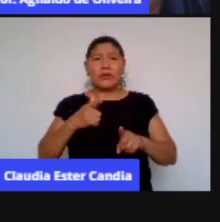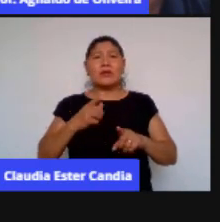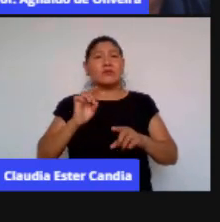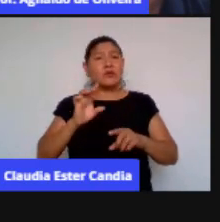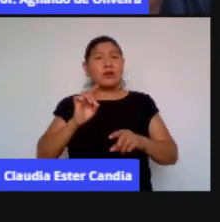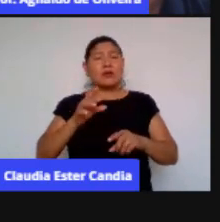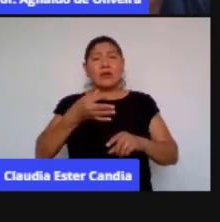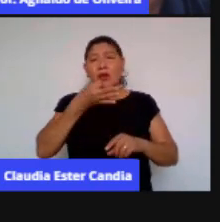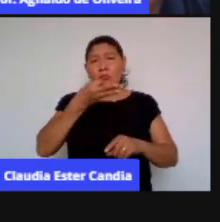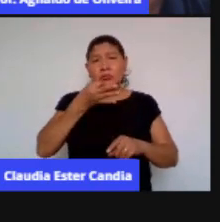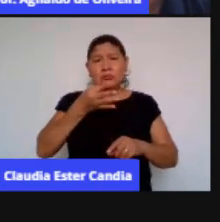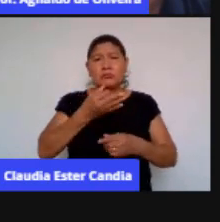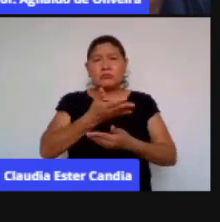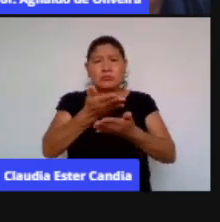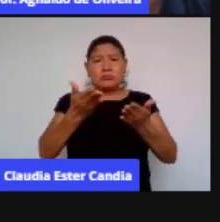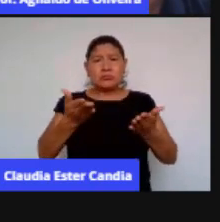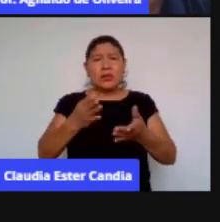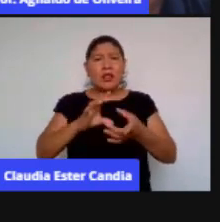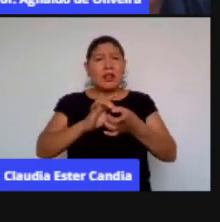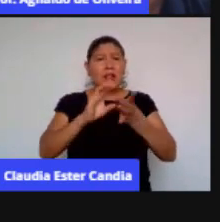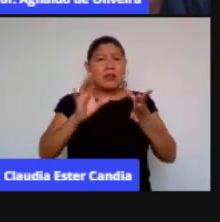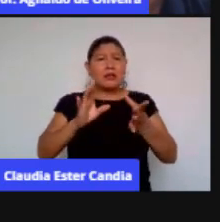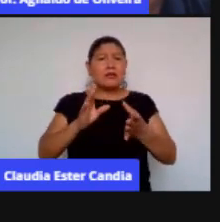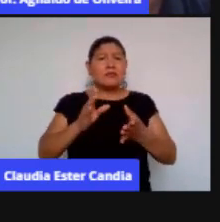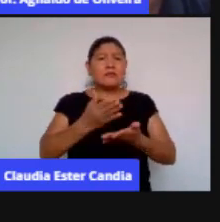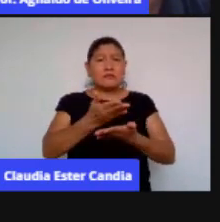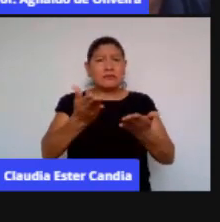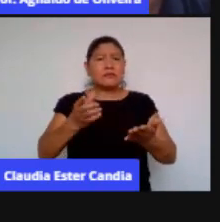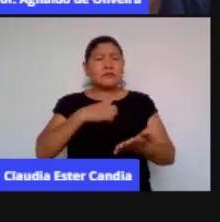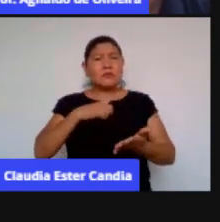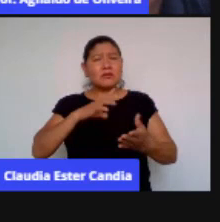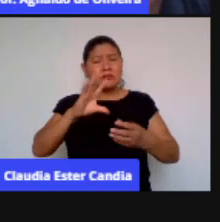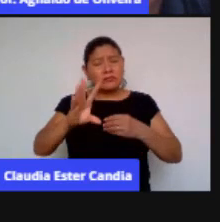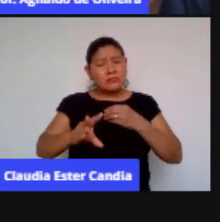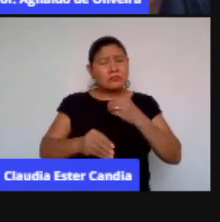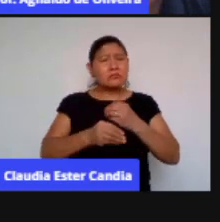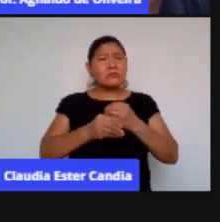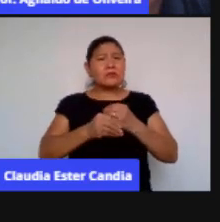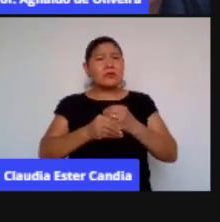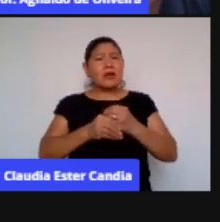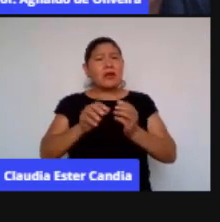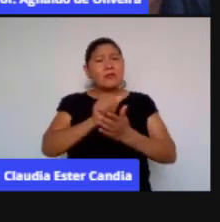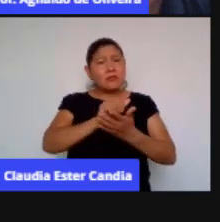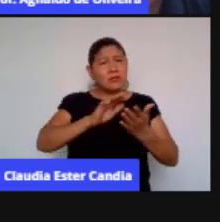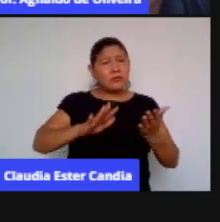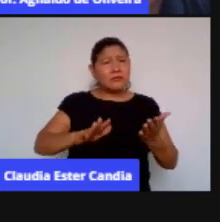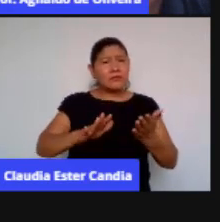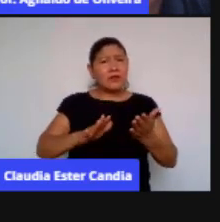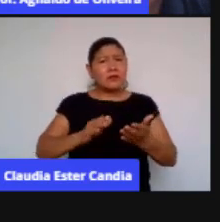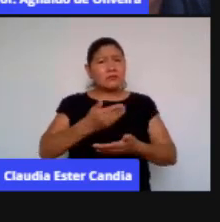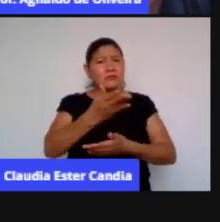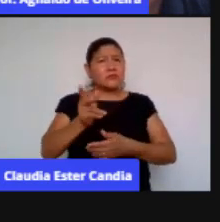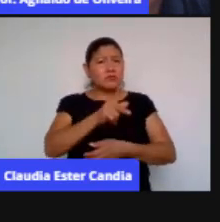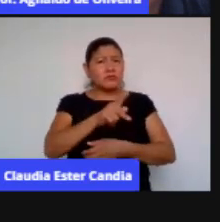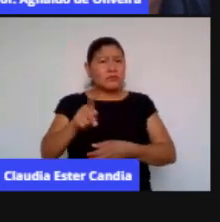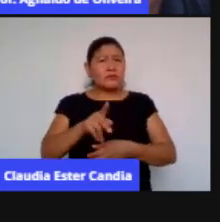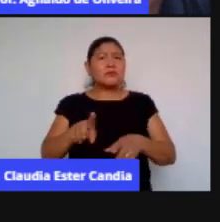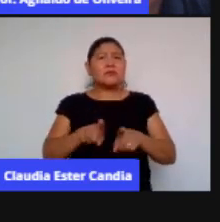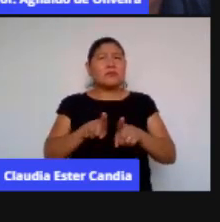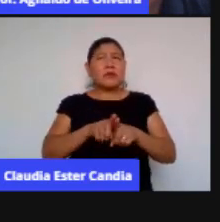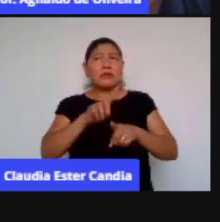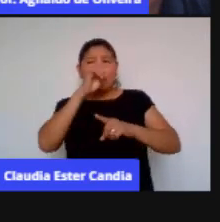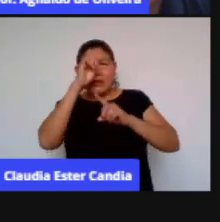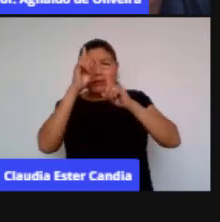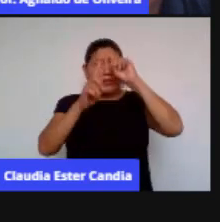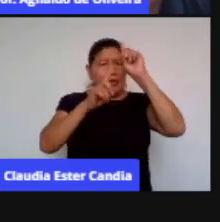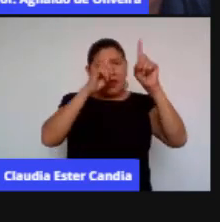longo do ano, muita gente desenvolveu material para se trabalhar, né, com ensino remoto. Então, tem